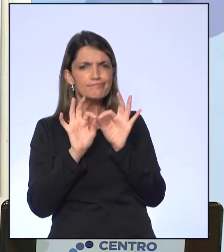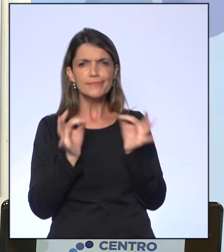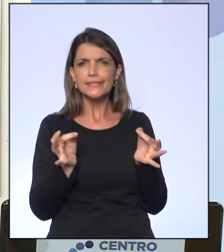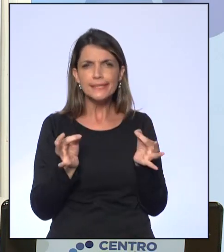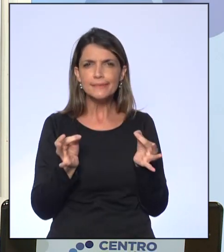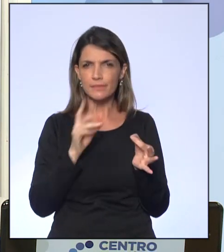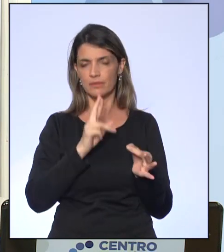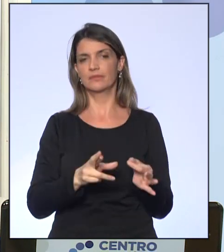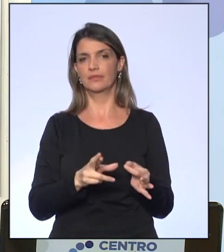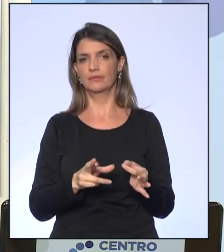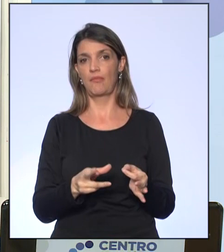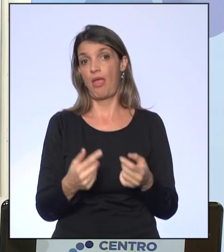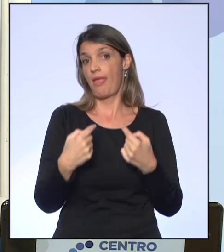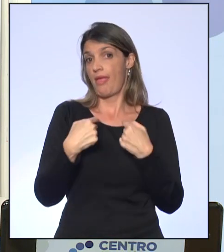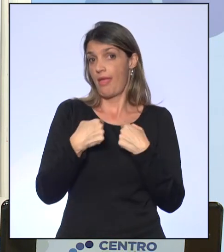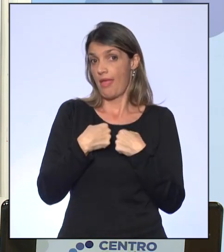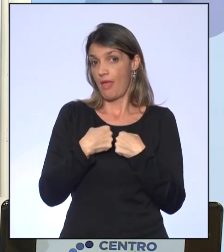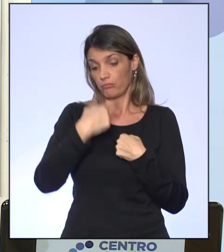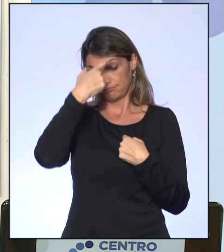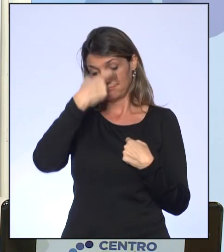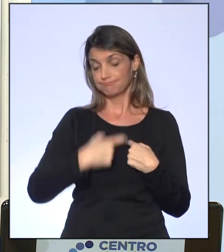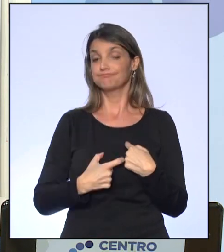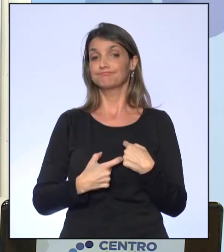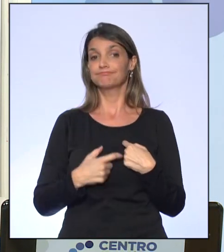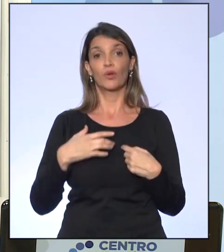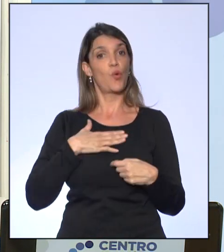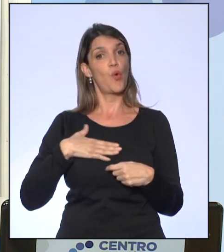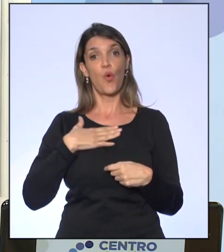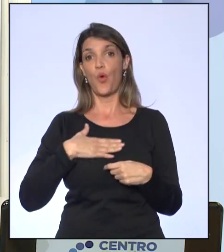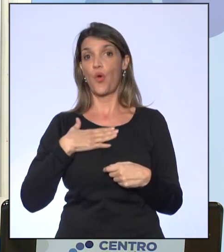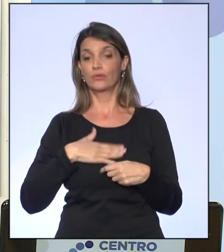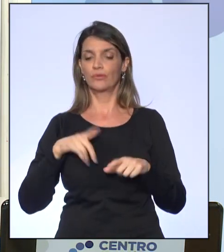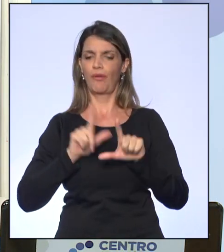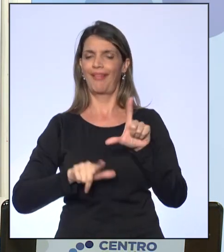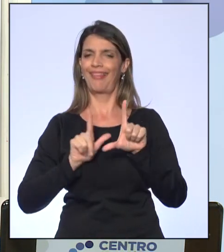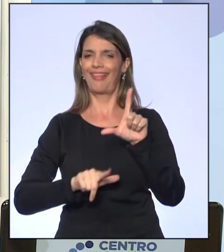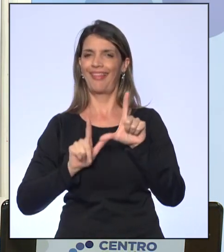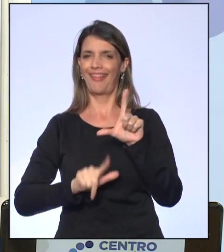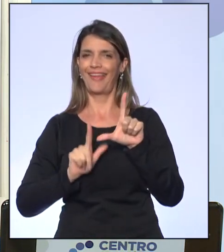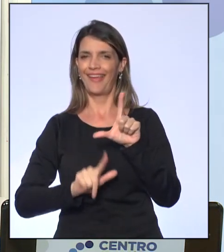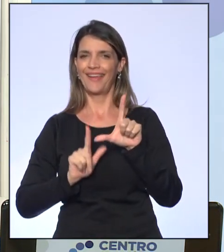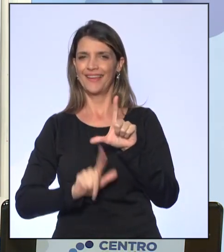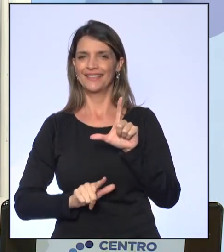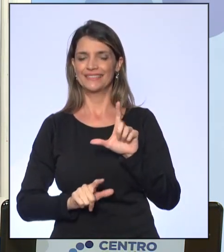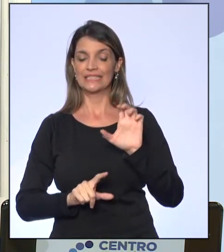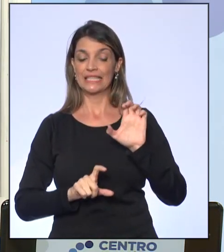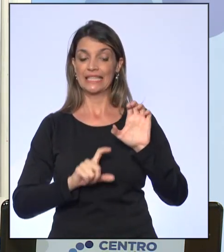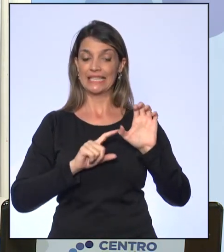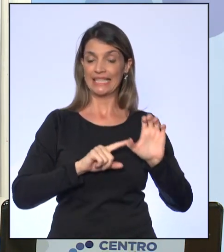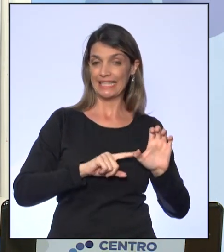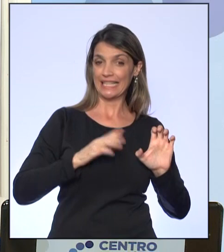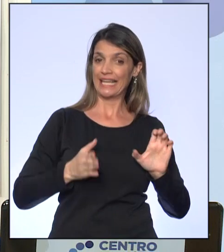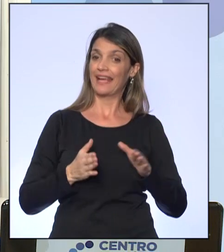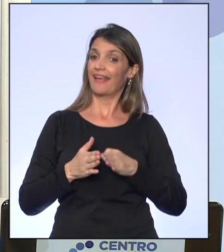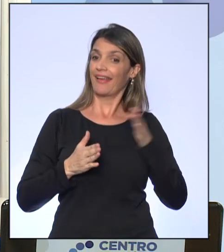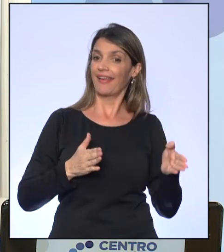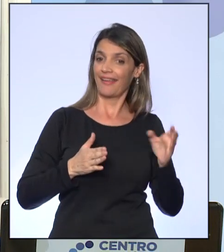simplificada. Eu, professor de matemática, gosto da letra do lado esquerdo. Então, eu começo pela letra.